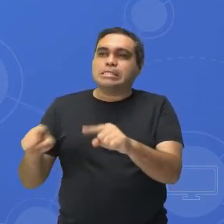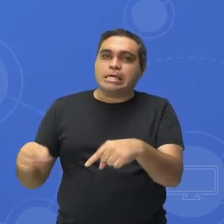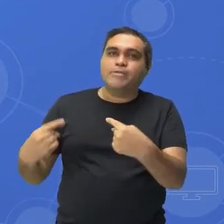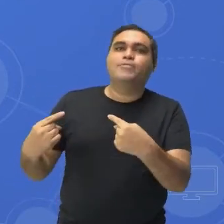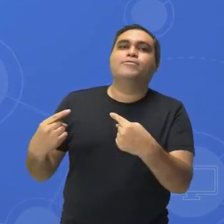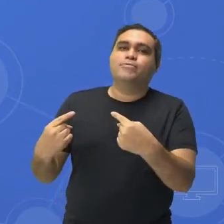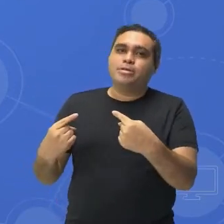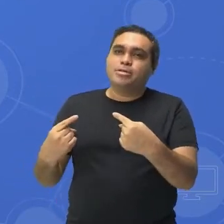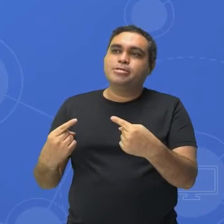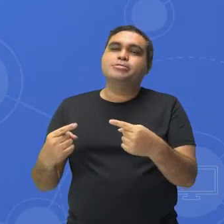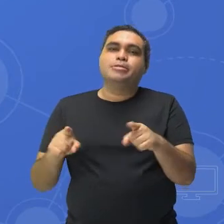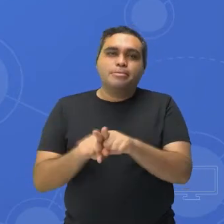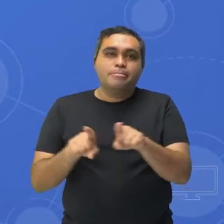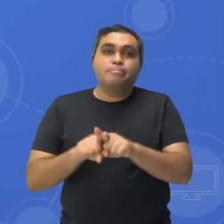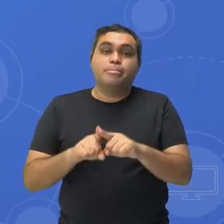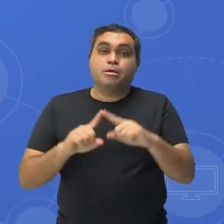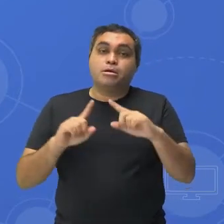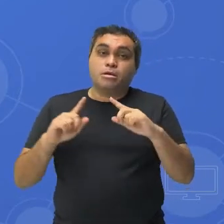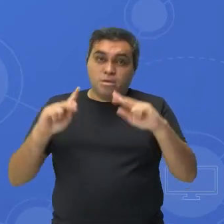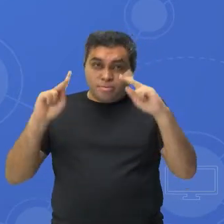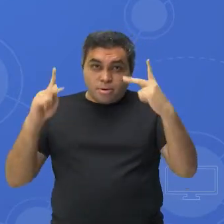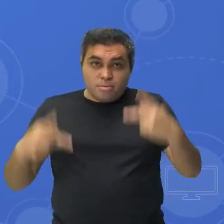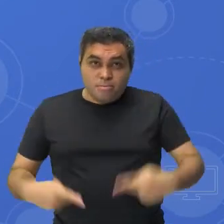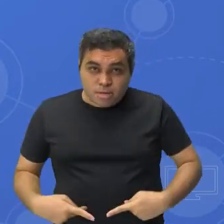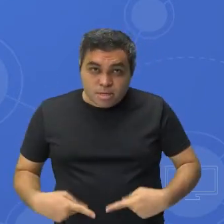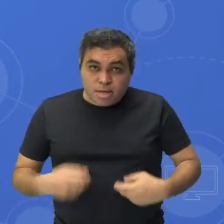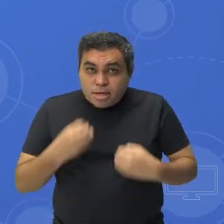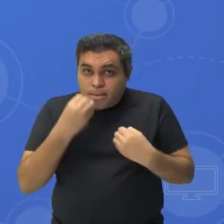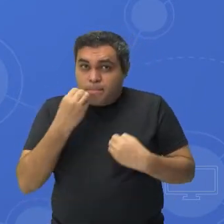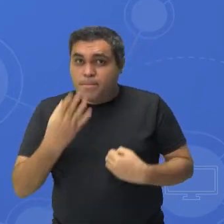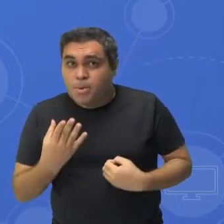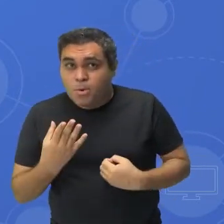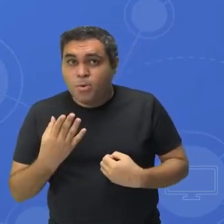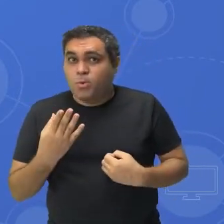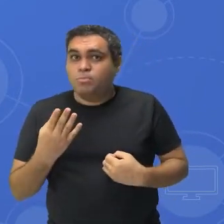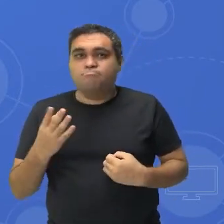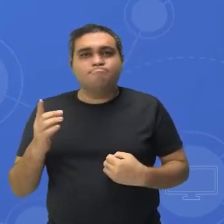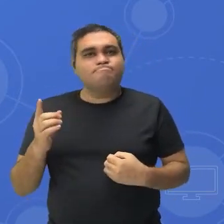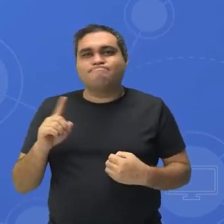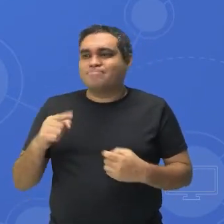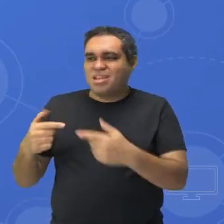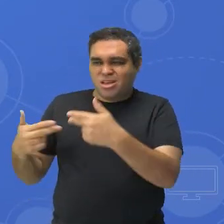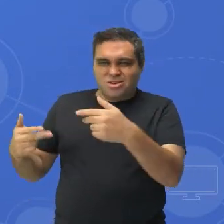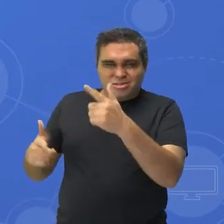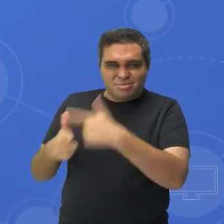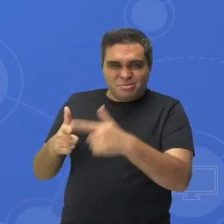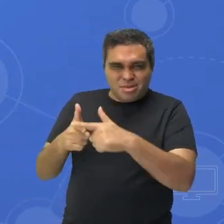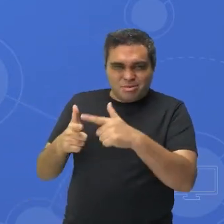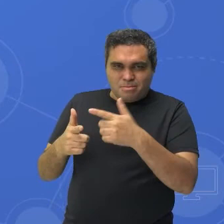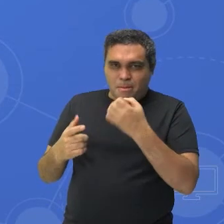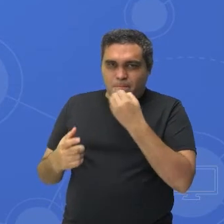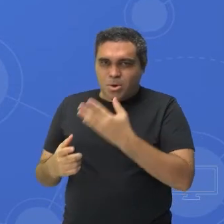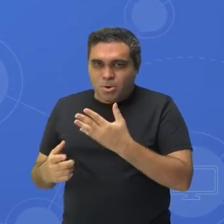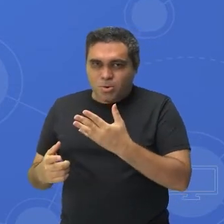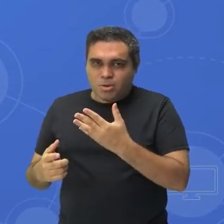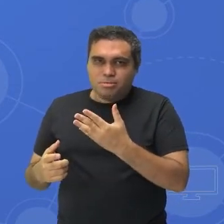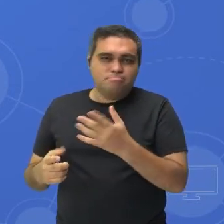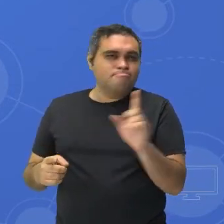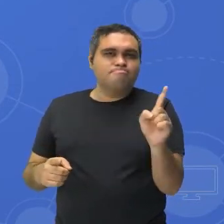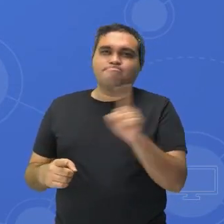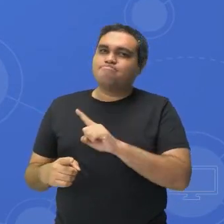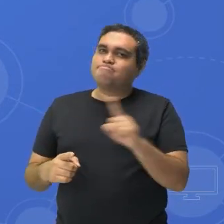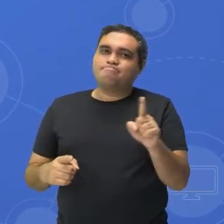não foram tão benéficos para a humanidade. Por isso a questão ética. Se é uma ciência para o